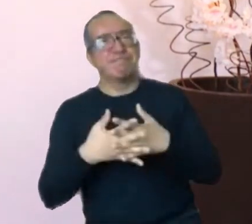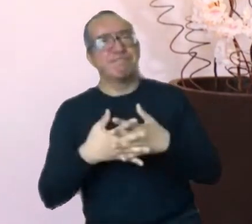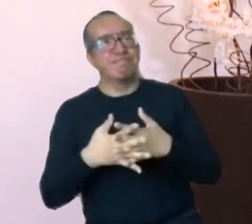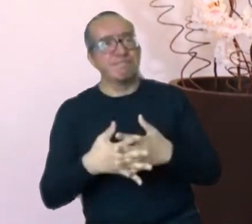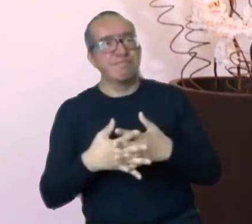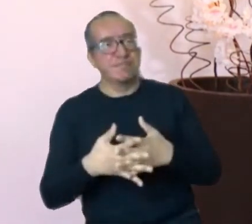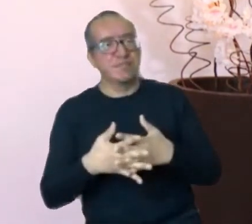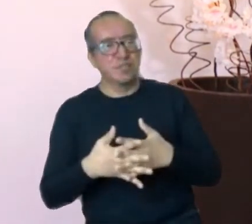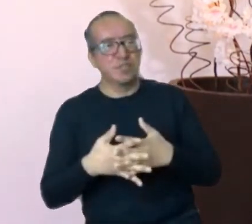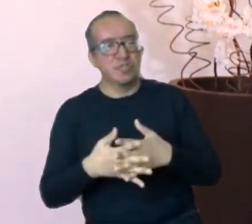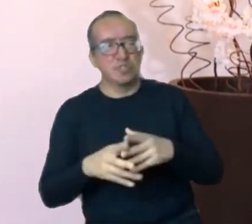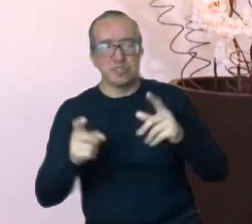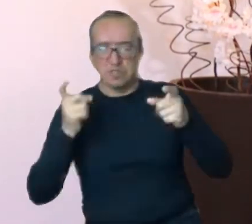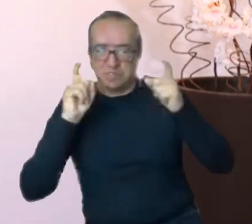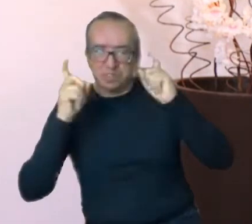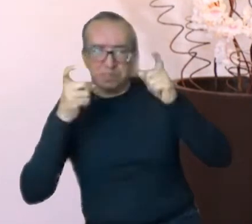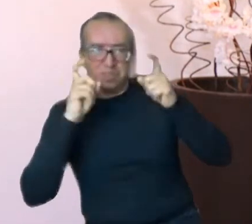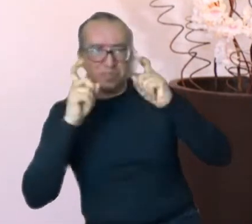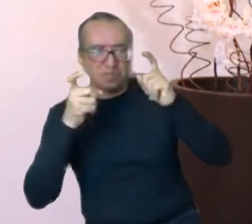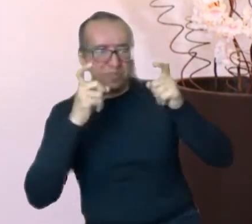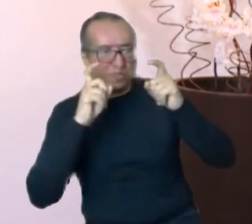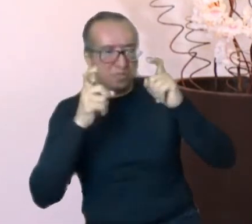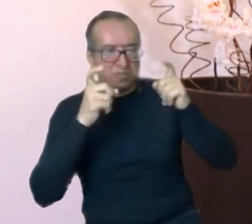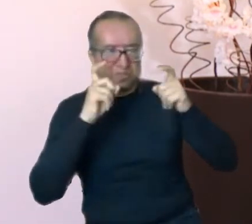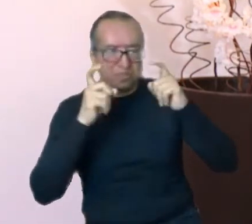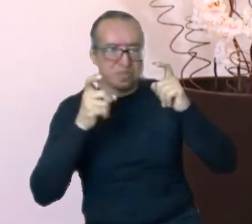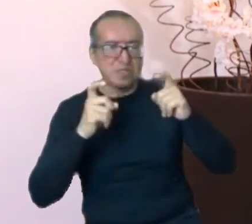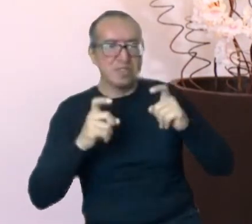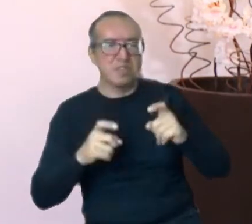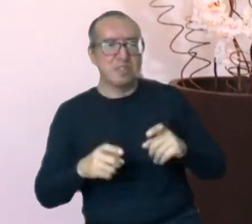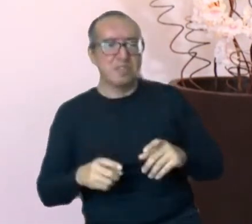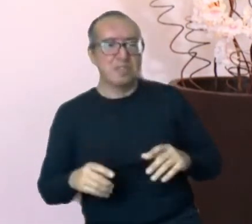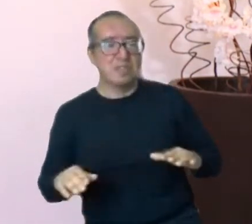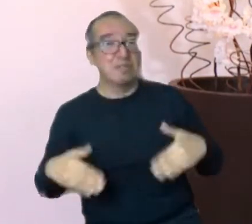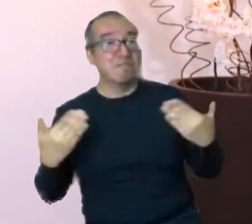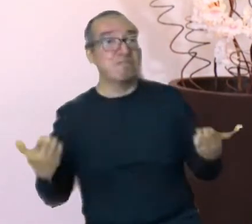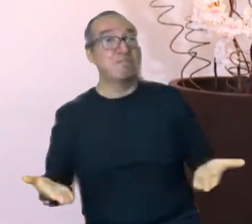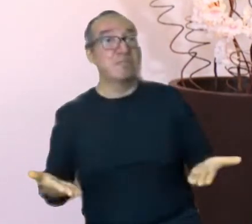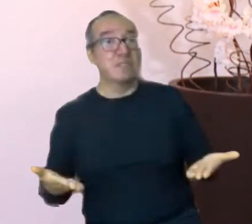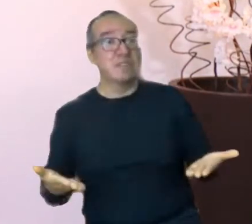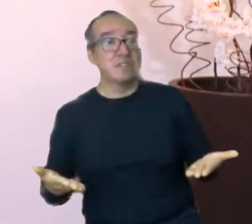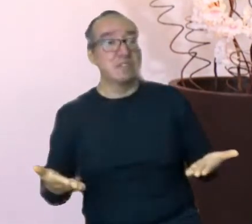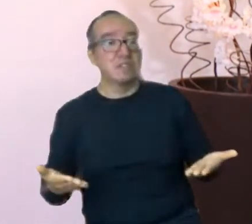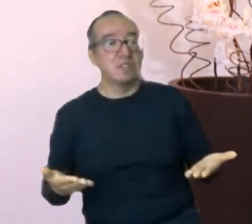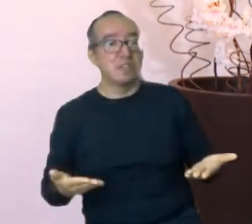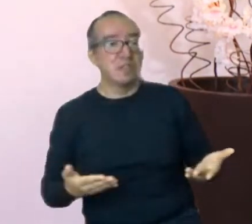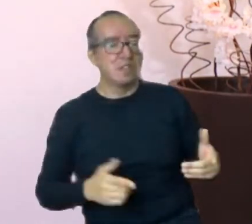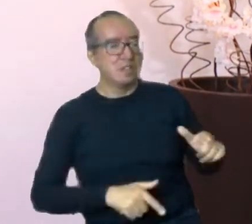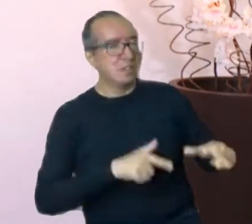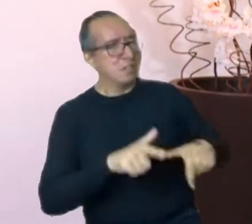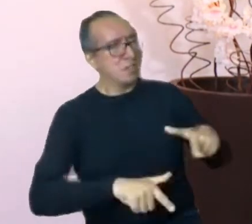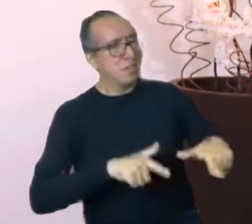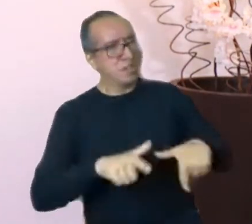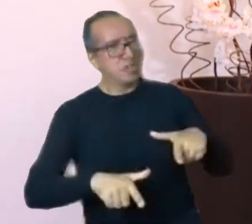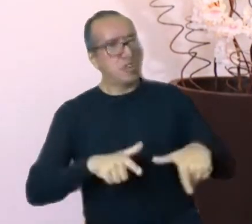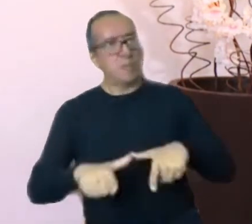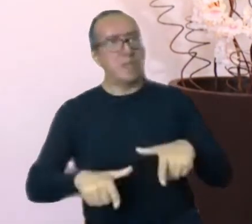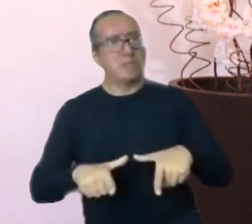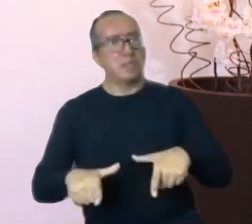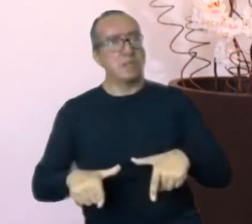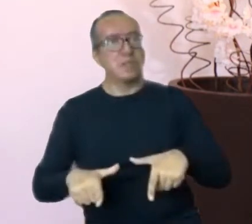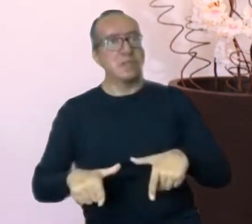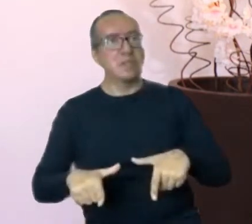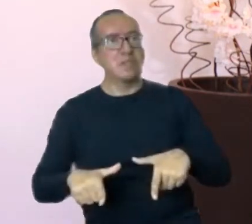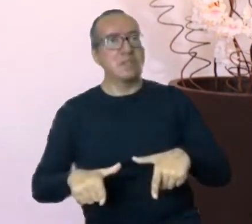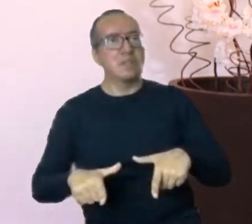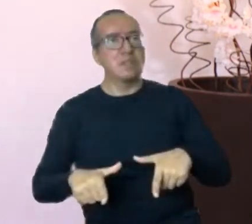nessa noite, qual é a relação entre as obras e a salvação. A relação é muito clara. Só realiza